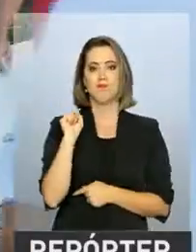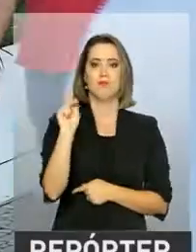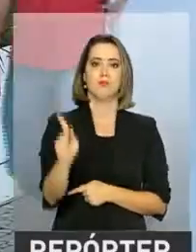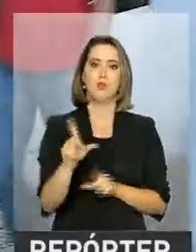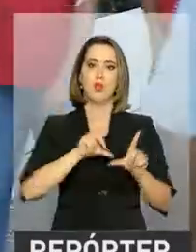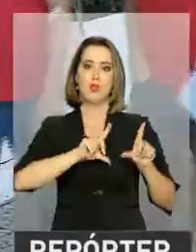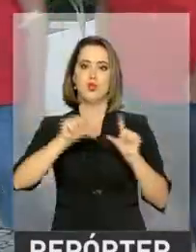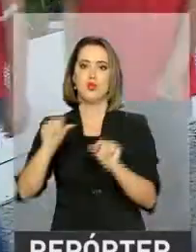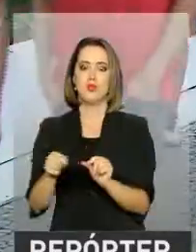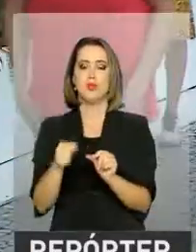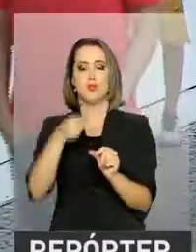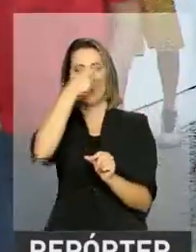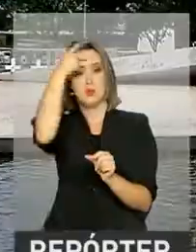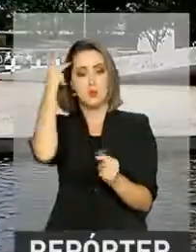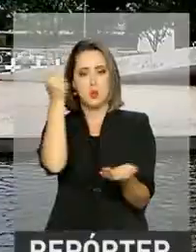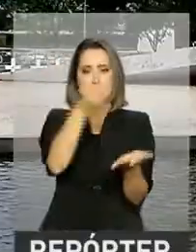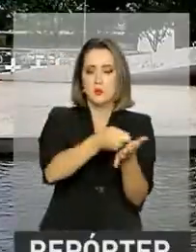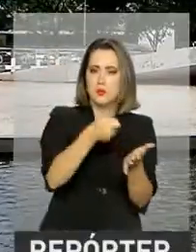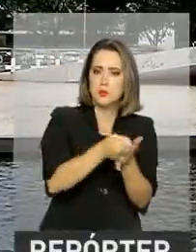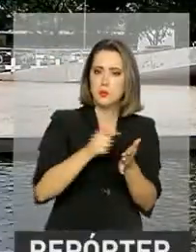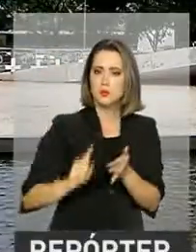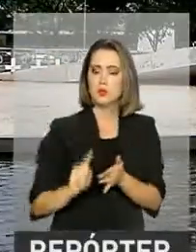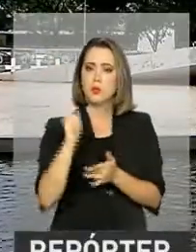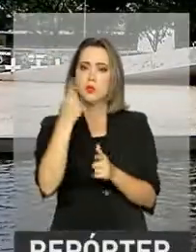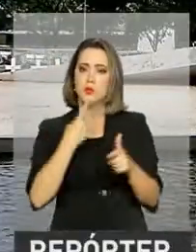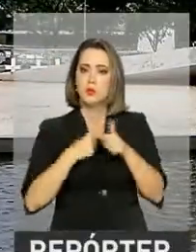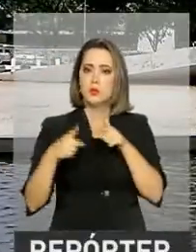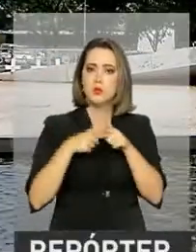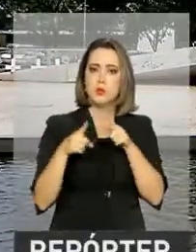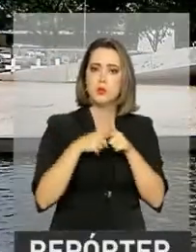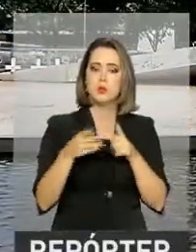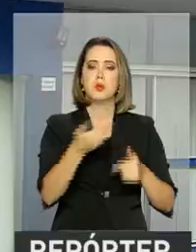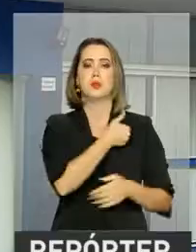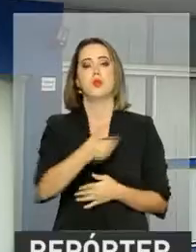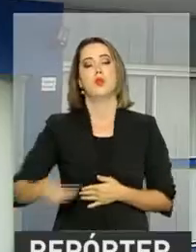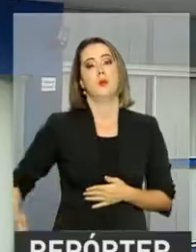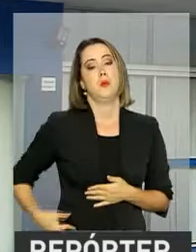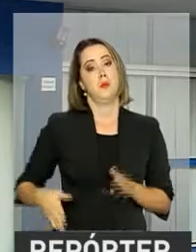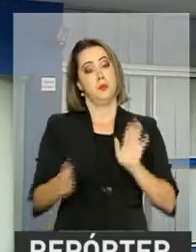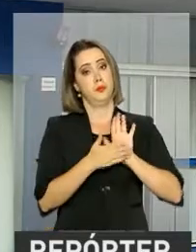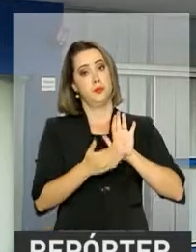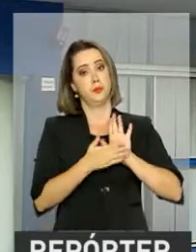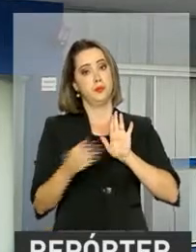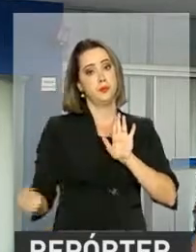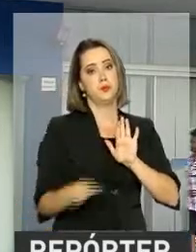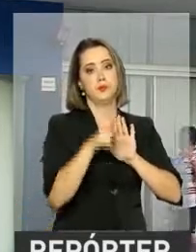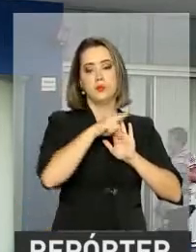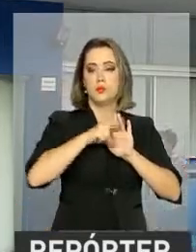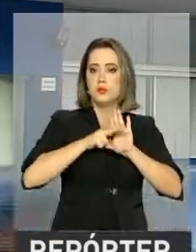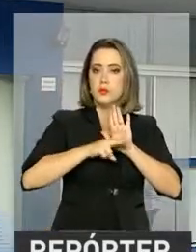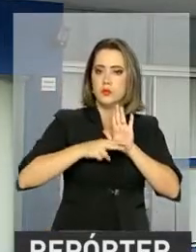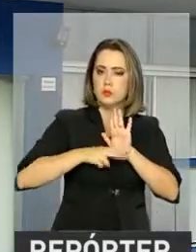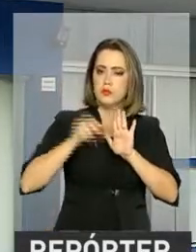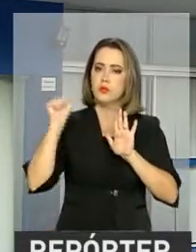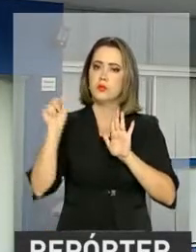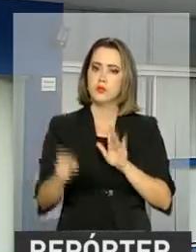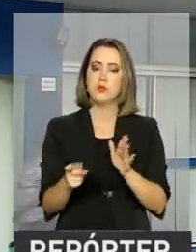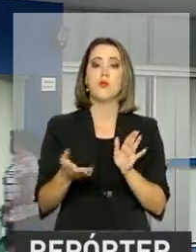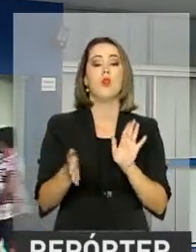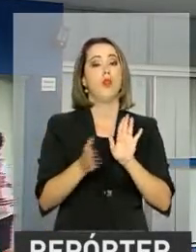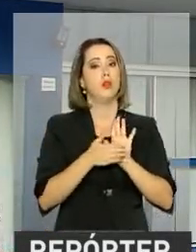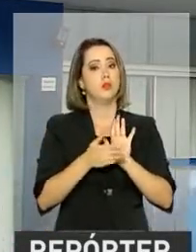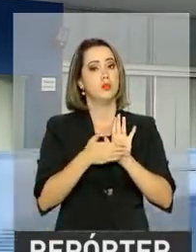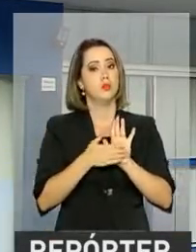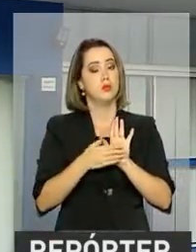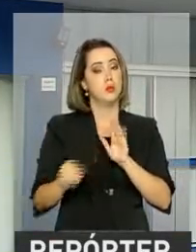contribuintes este é um dos fatores que fizeram o governo propor uma reforma da previdência social a proposta